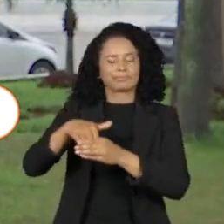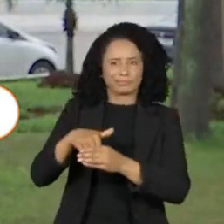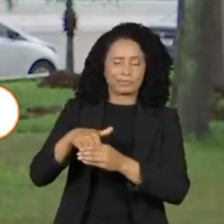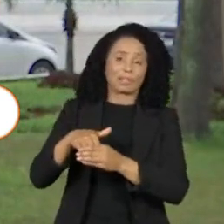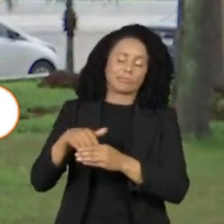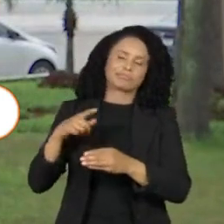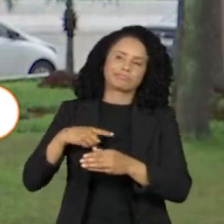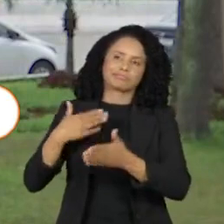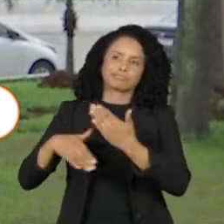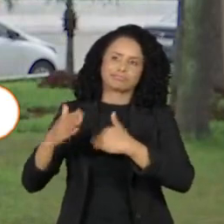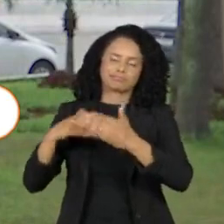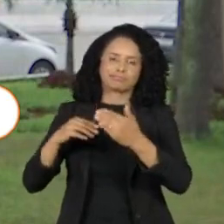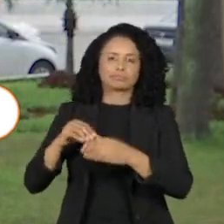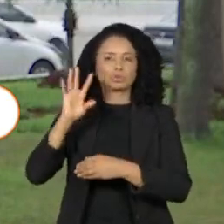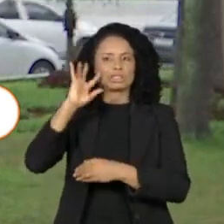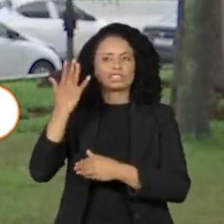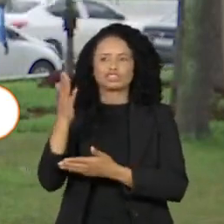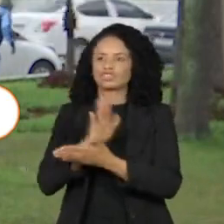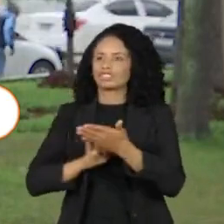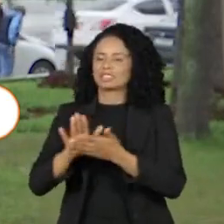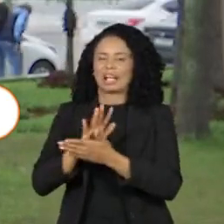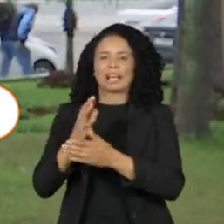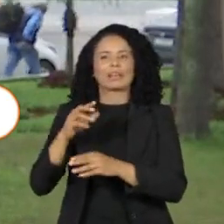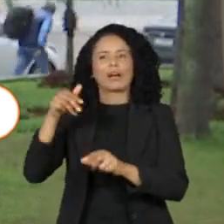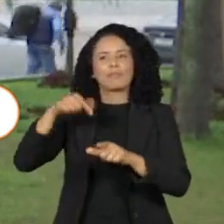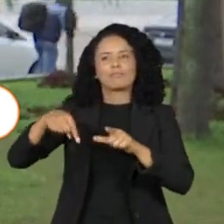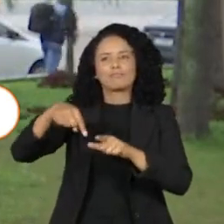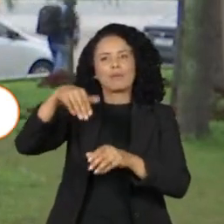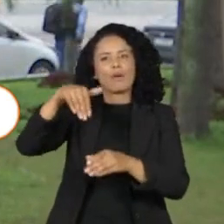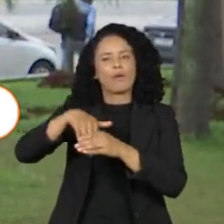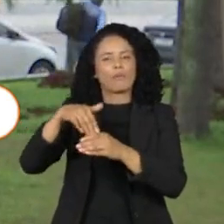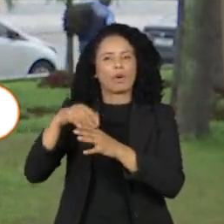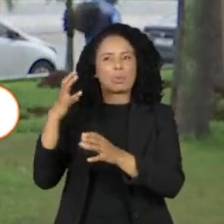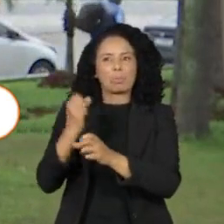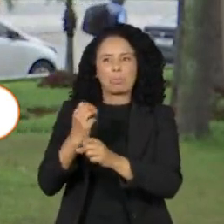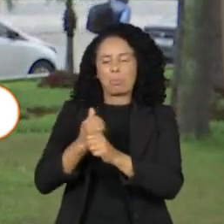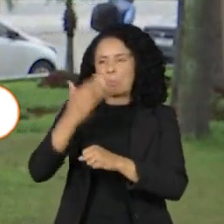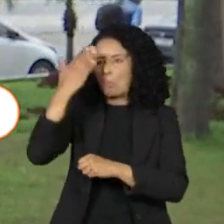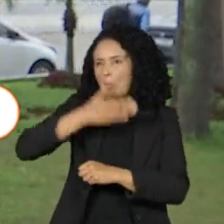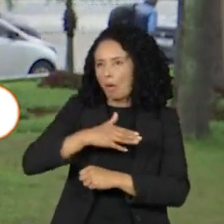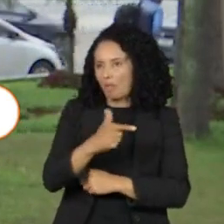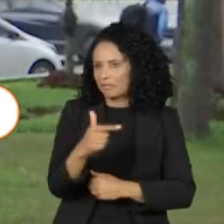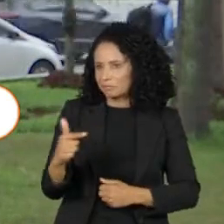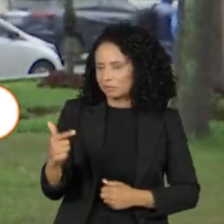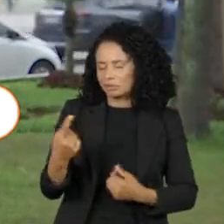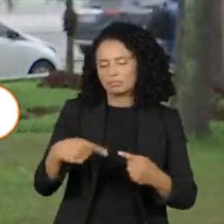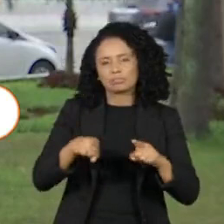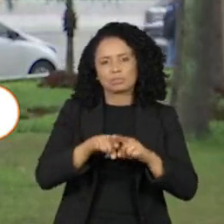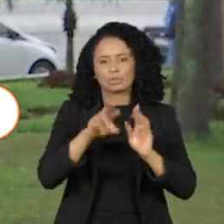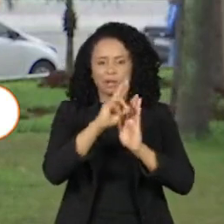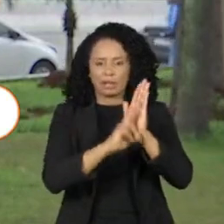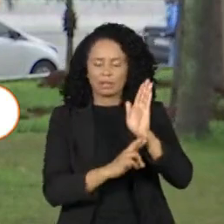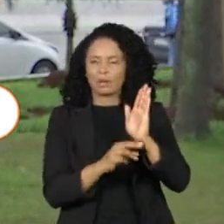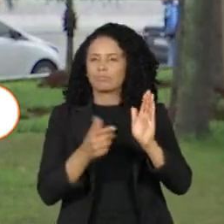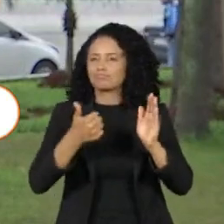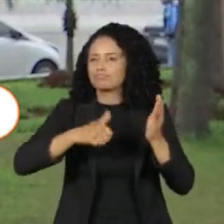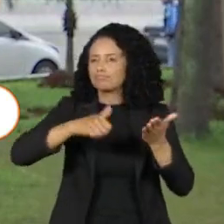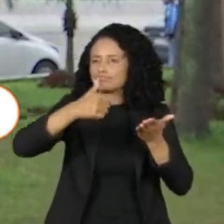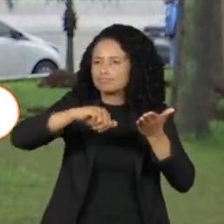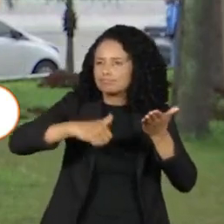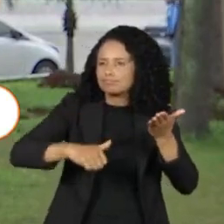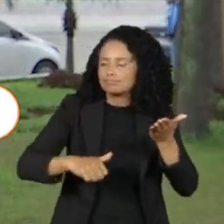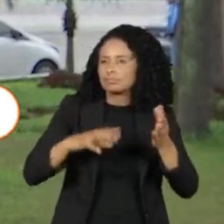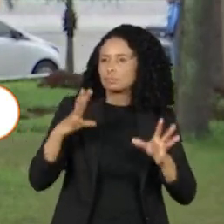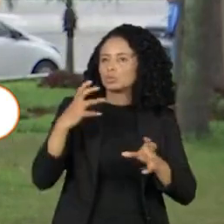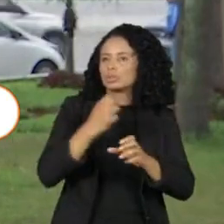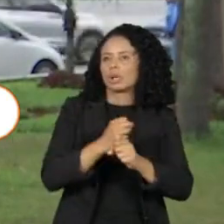no atraso das apurações e também na anulação massiva de provas. Esse relatório analisou 47 países